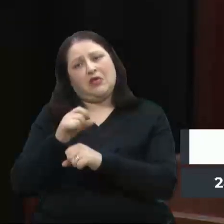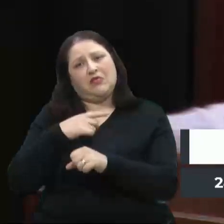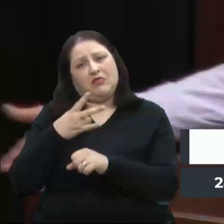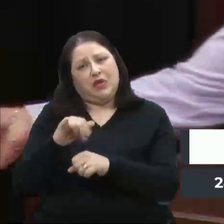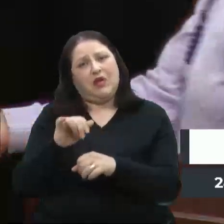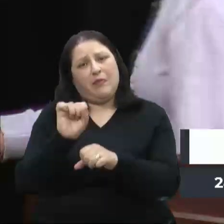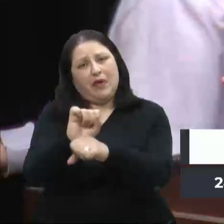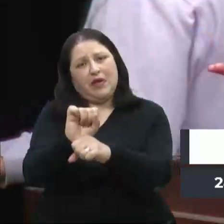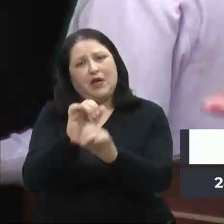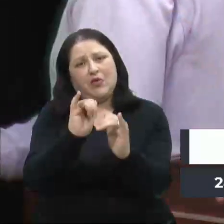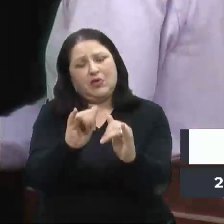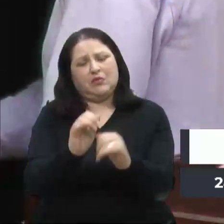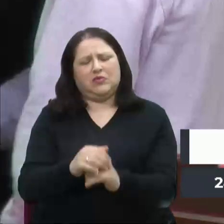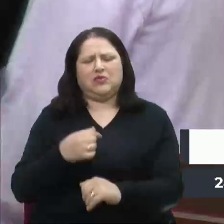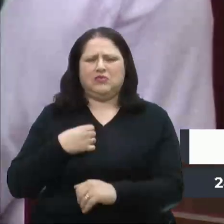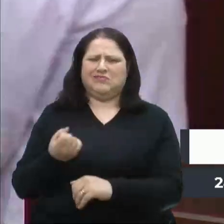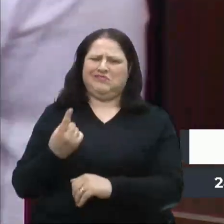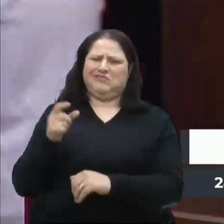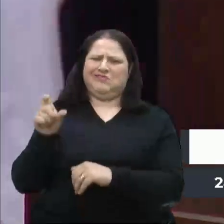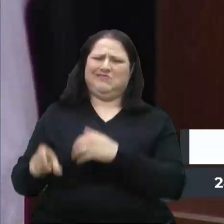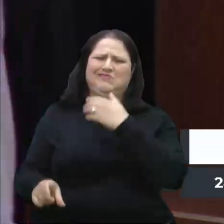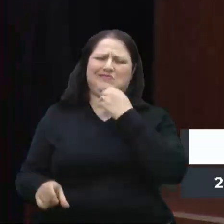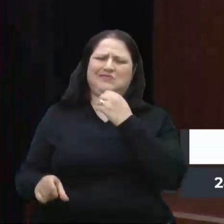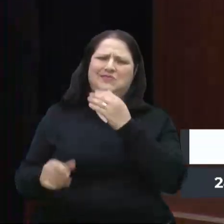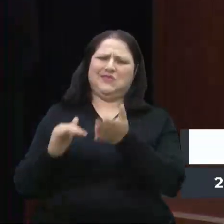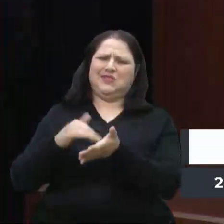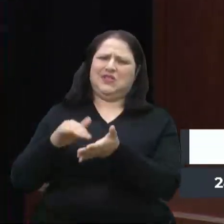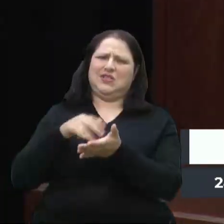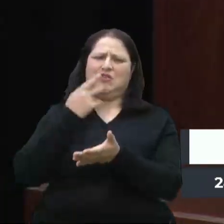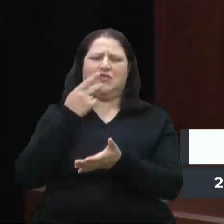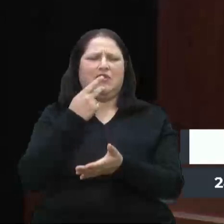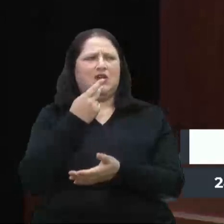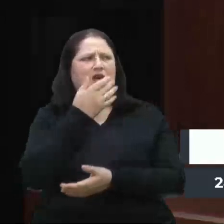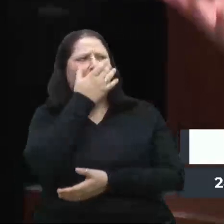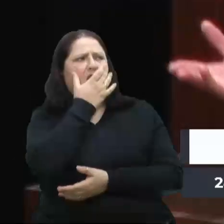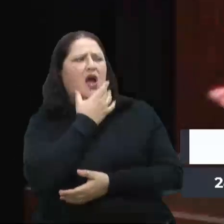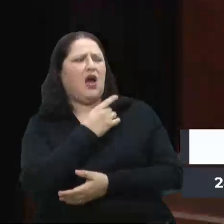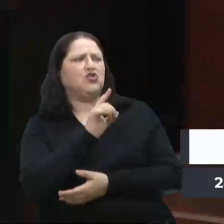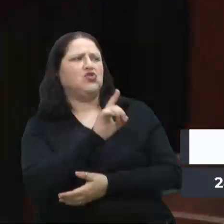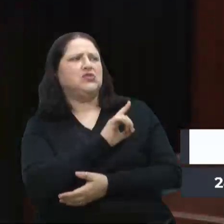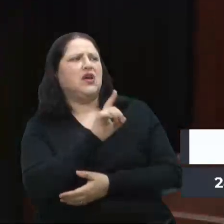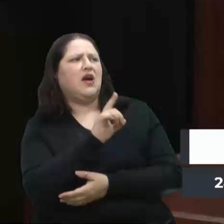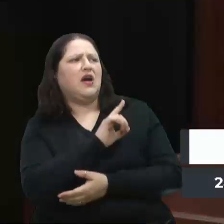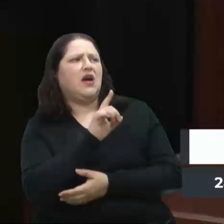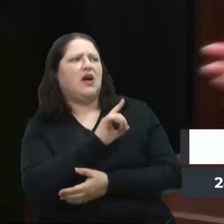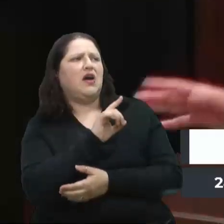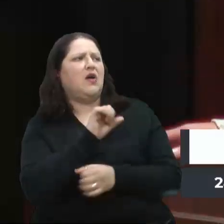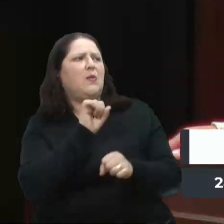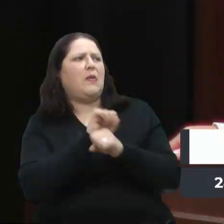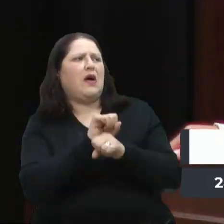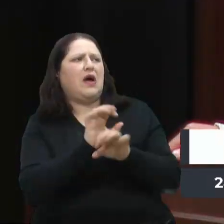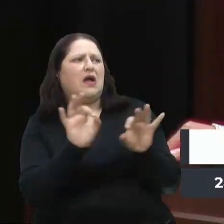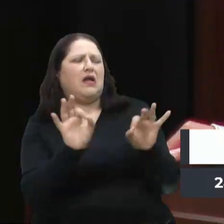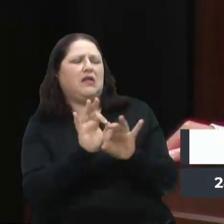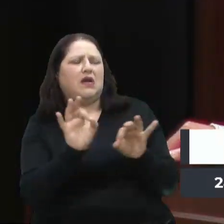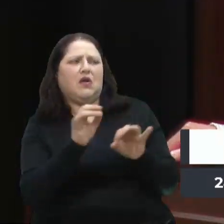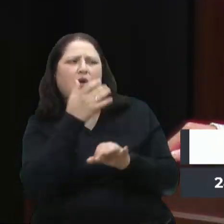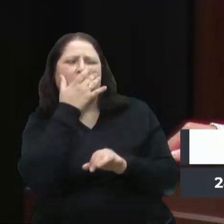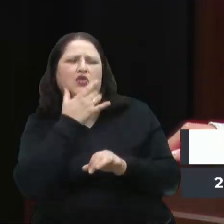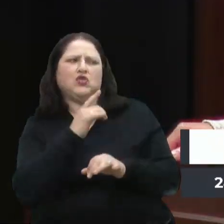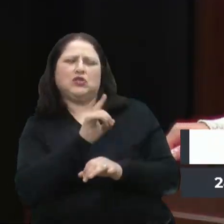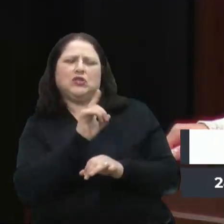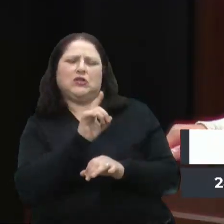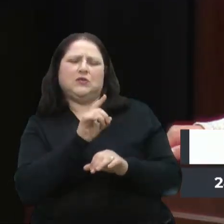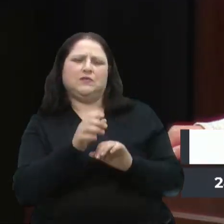falado que não havia a possibilidade, que não aventava a possibilidade que essa paralisação